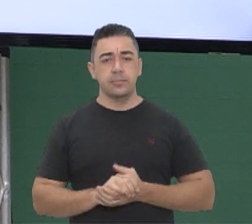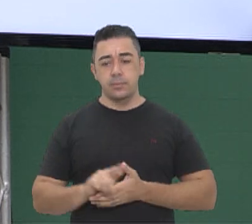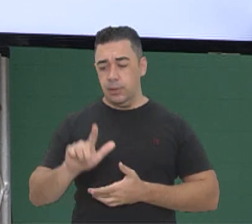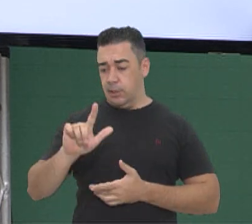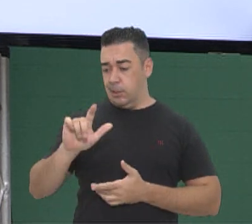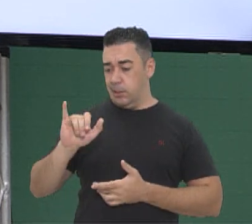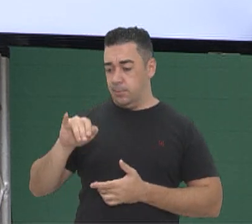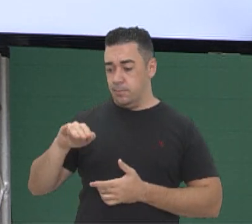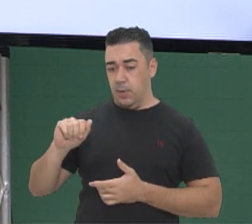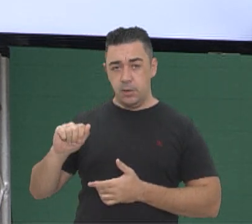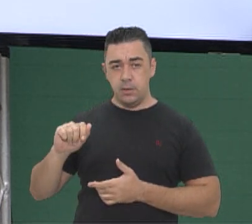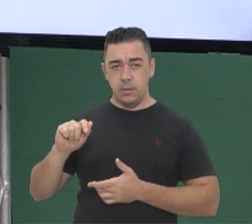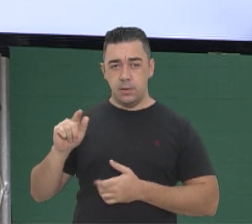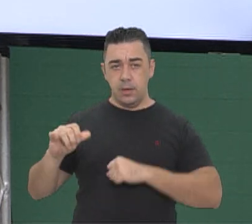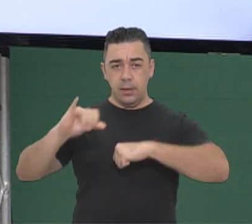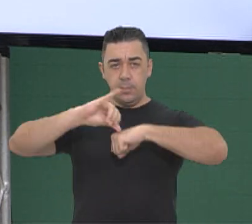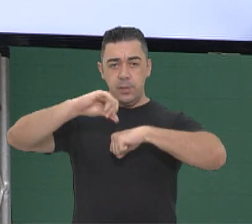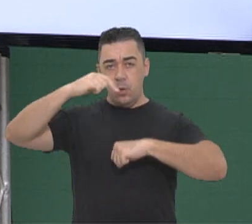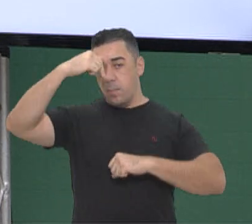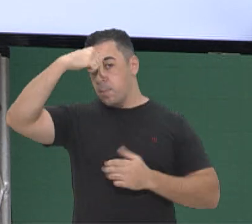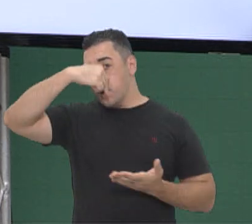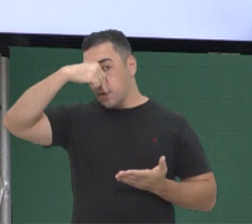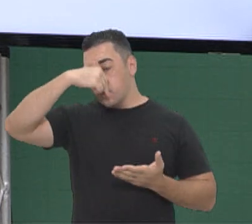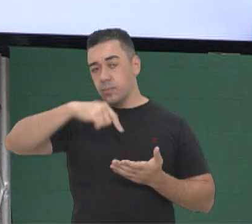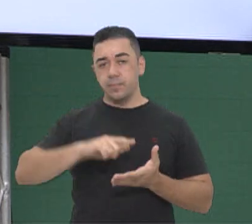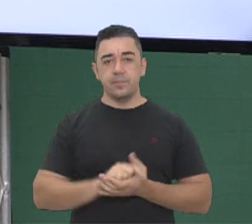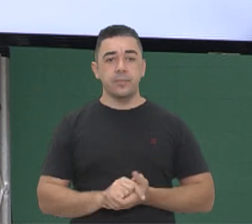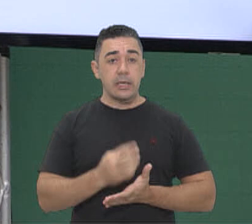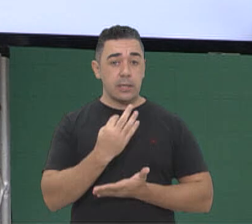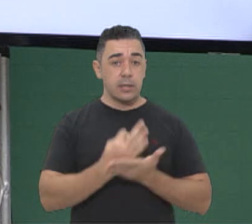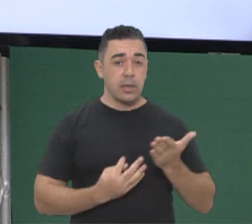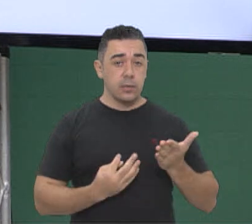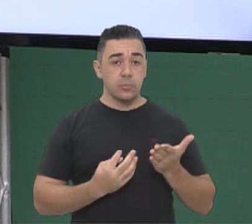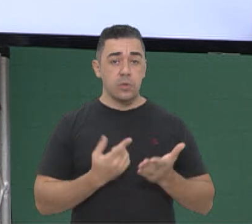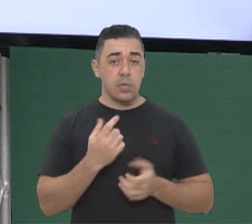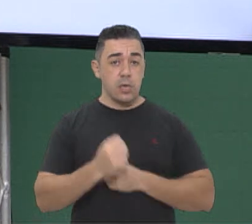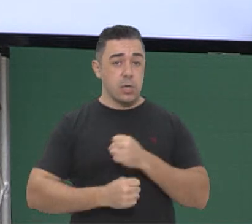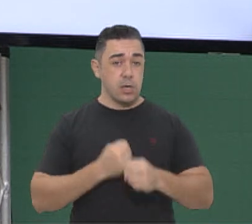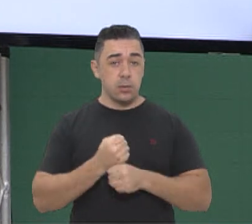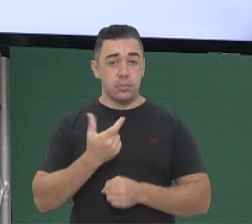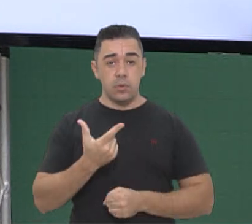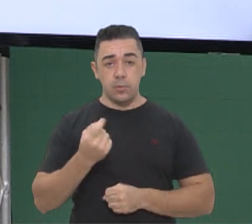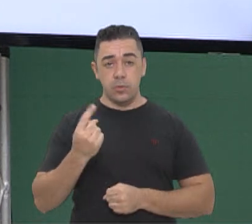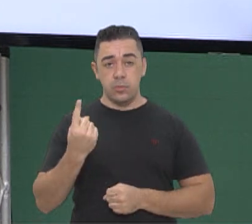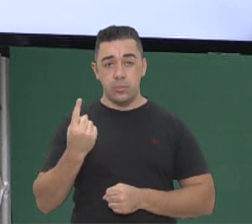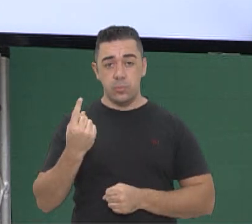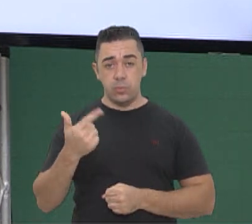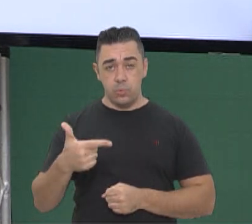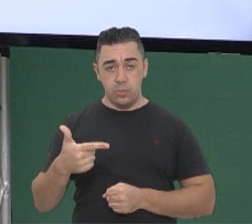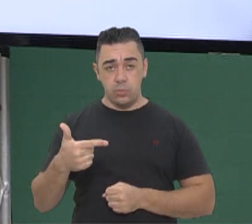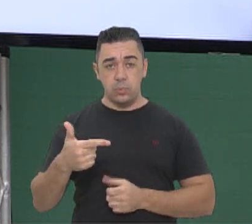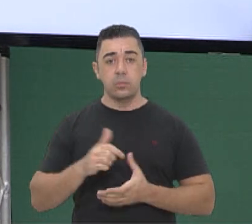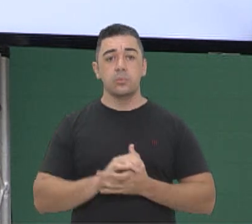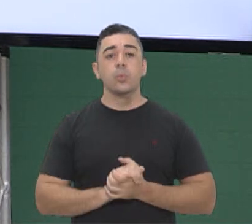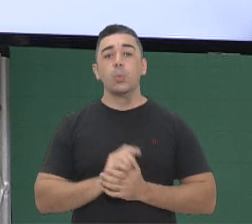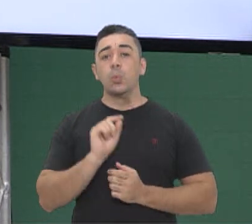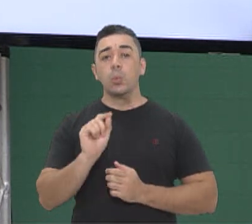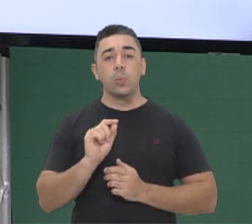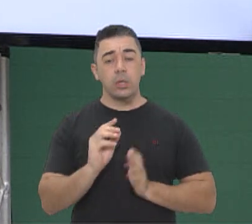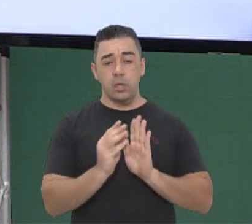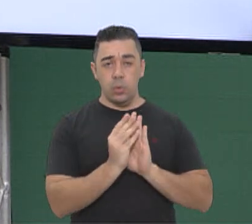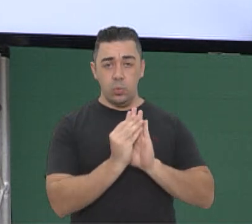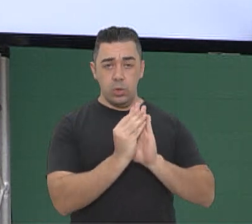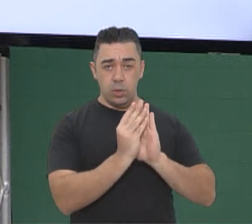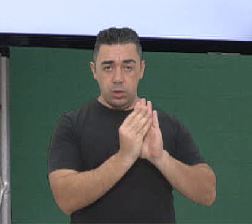Lima, capital do Peru, e é um texto datado do ano de 2012. Quais conteúdos possivelmente nós